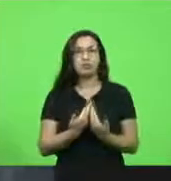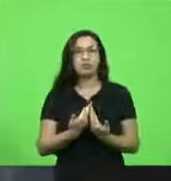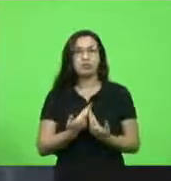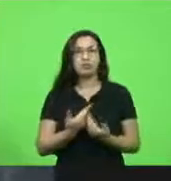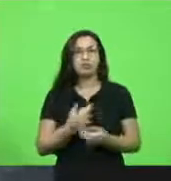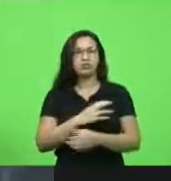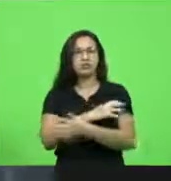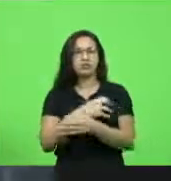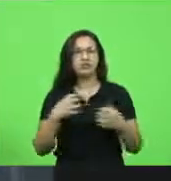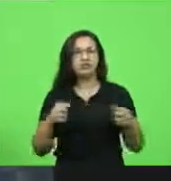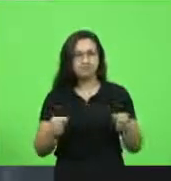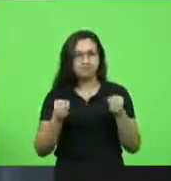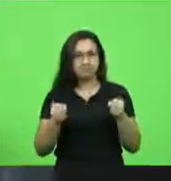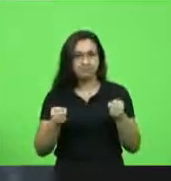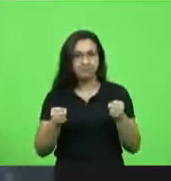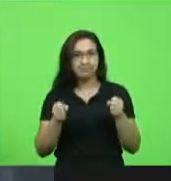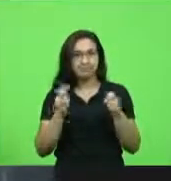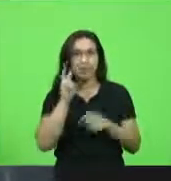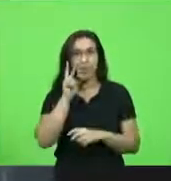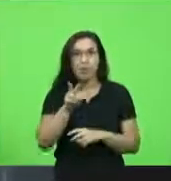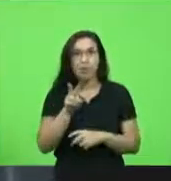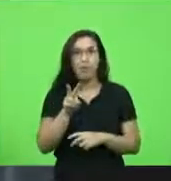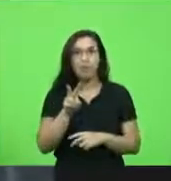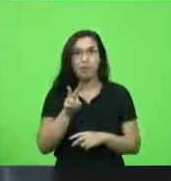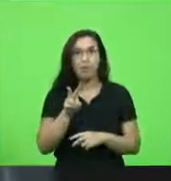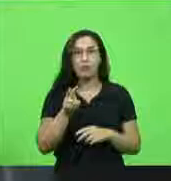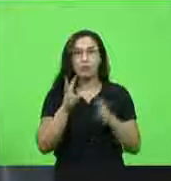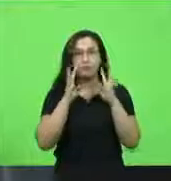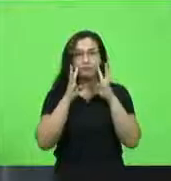me sacudiu, olhou nos meus olhos e disse: Felipe,